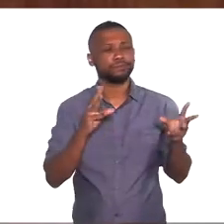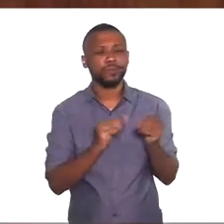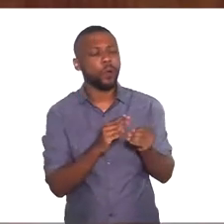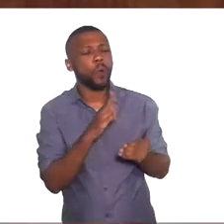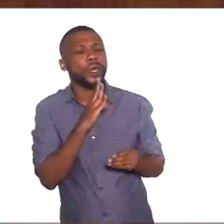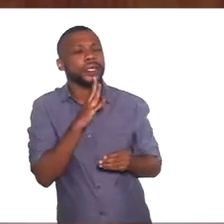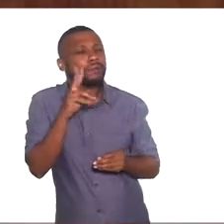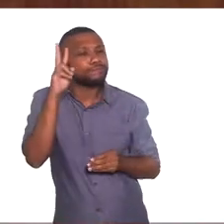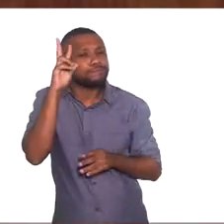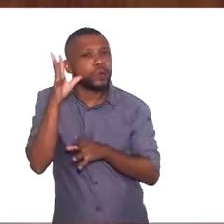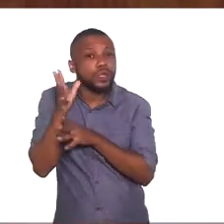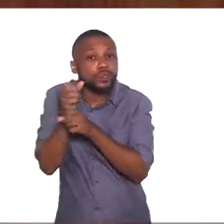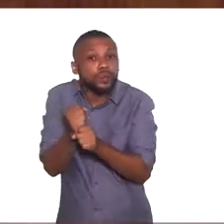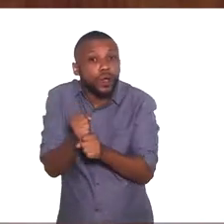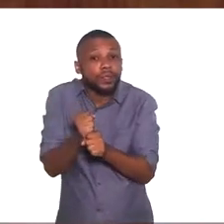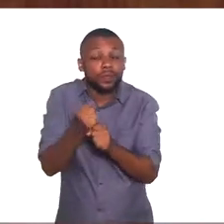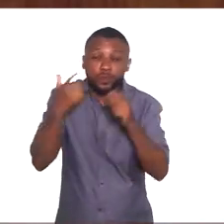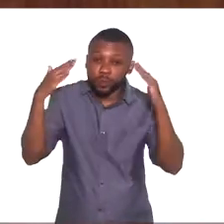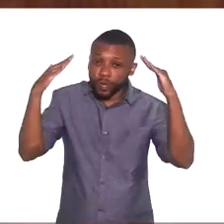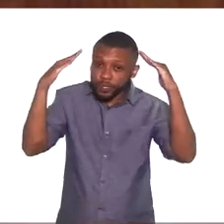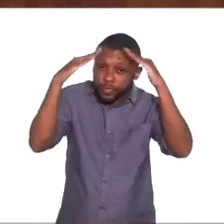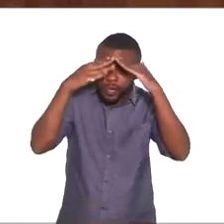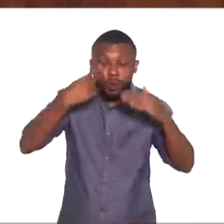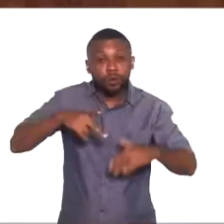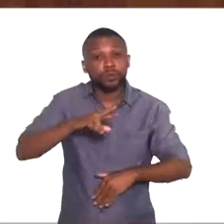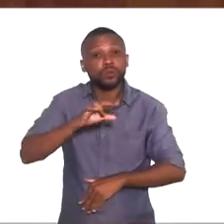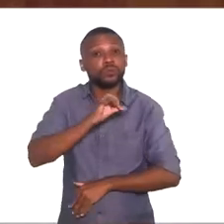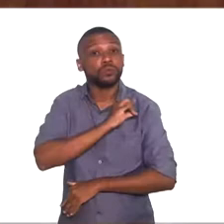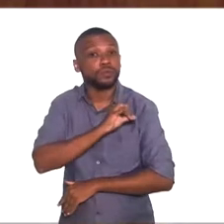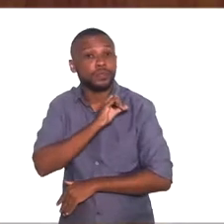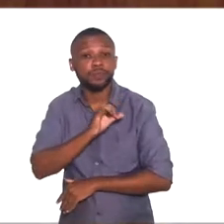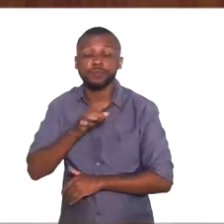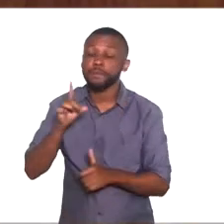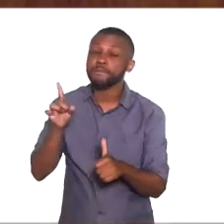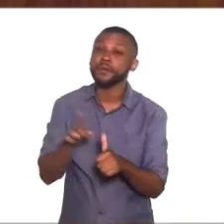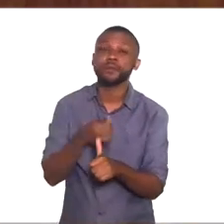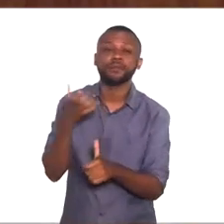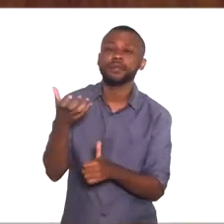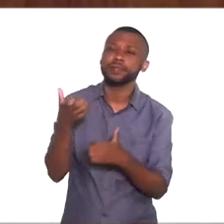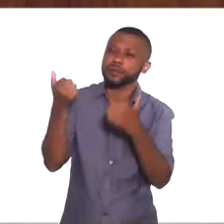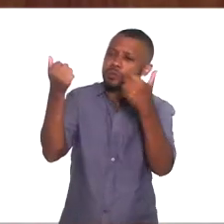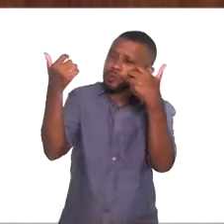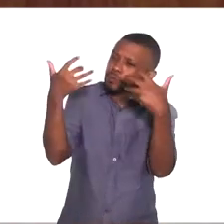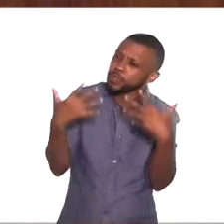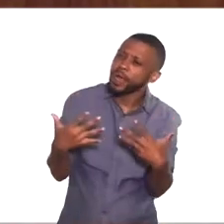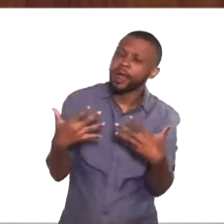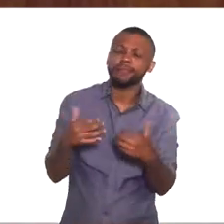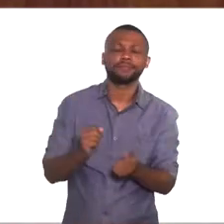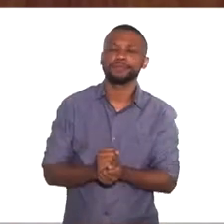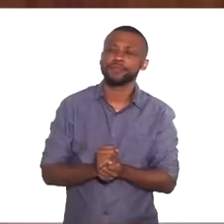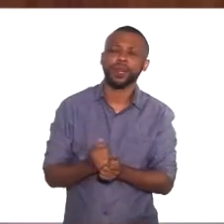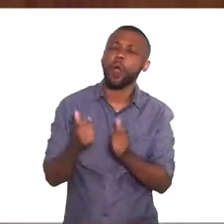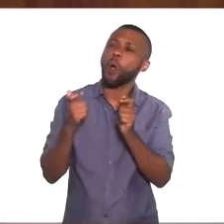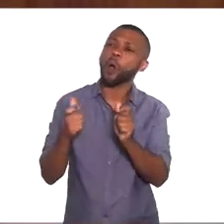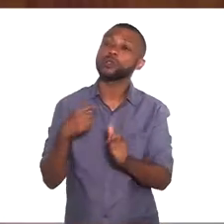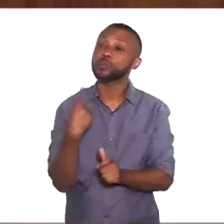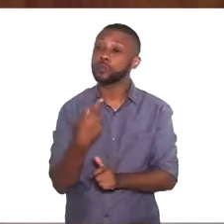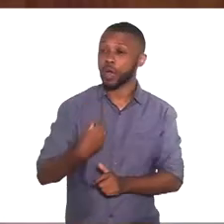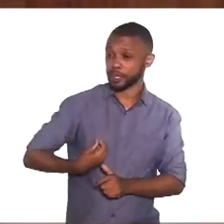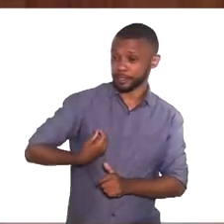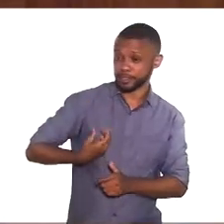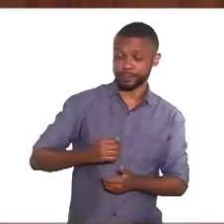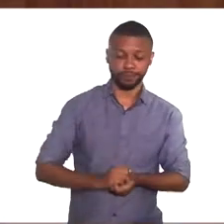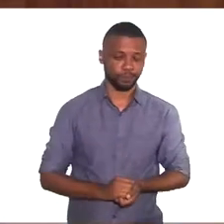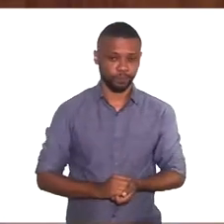conhecer um pouquinho da história do Cardeal da nossa Rio de Janeiro primeiro eu queria que o Senhor nos falaste uma coisa